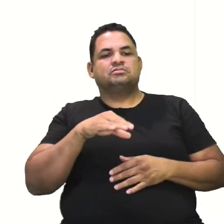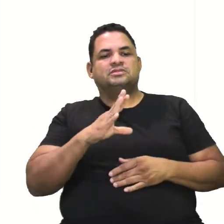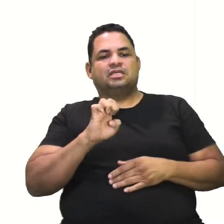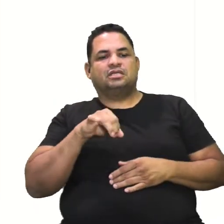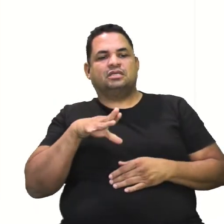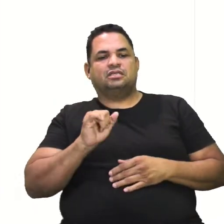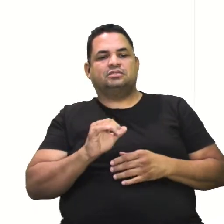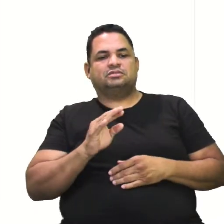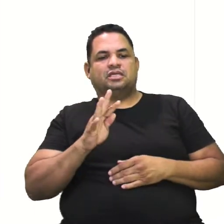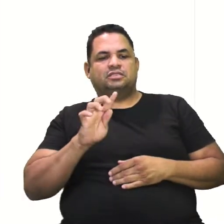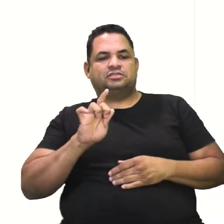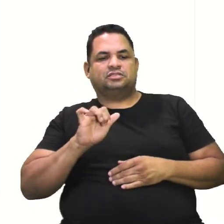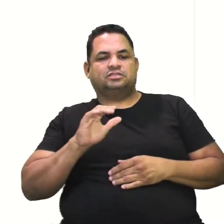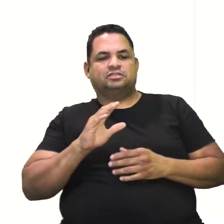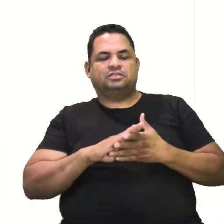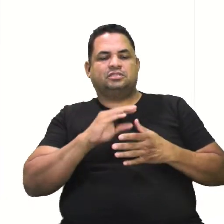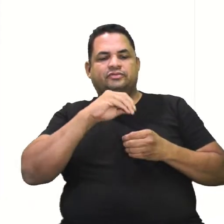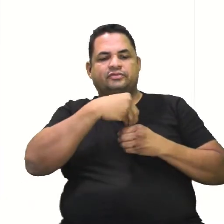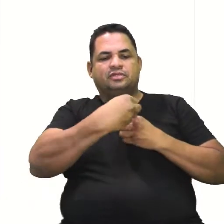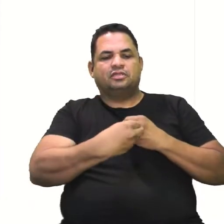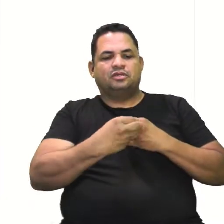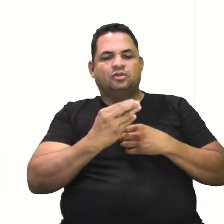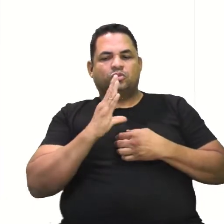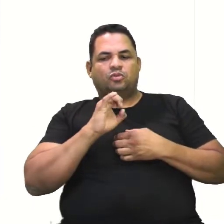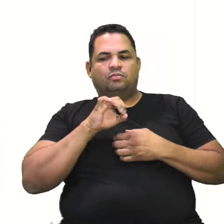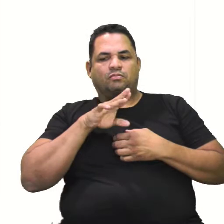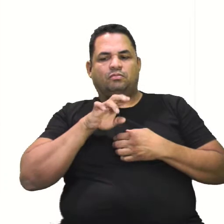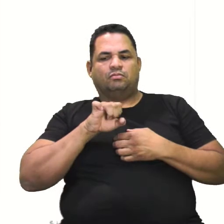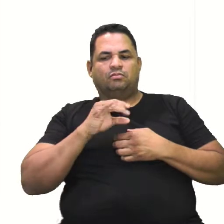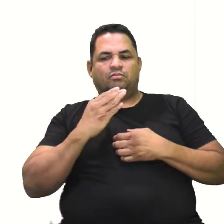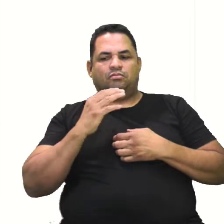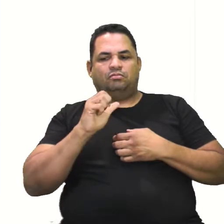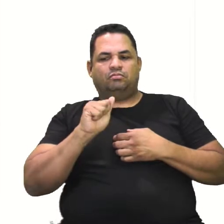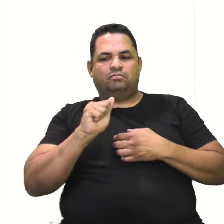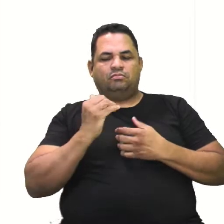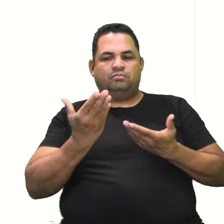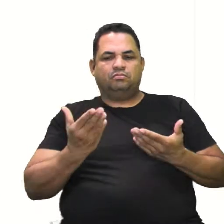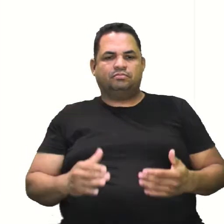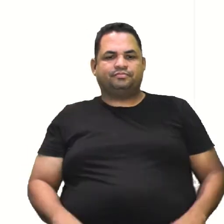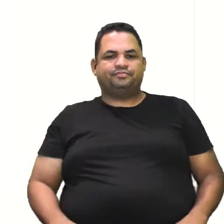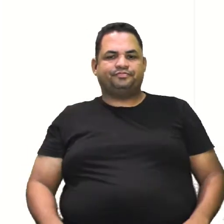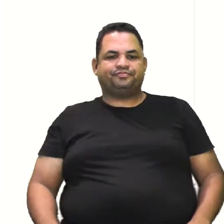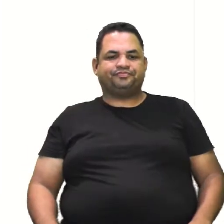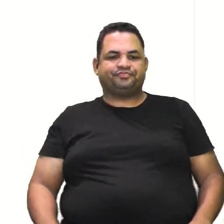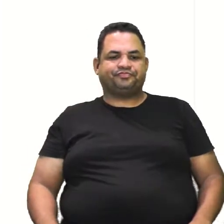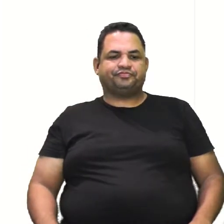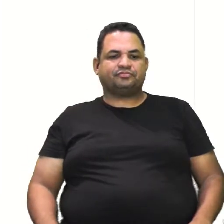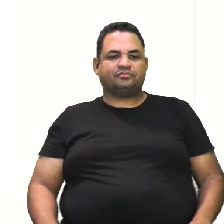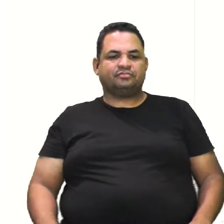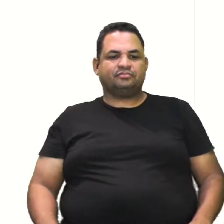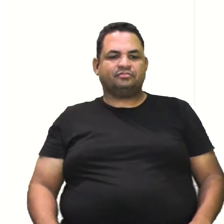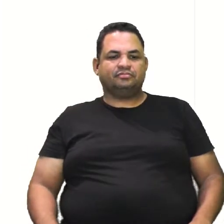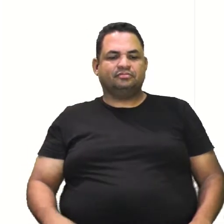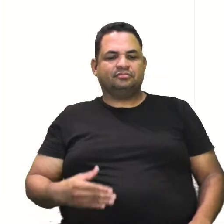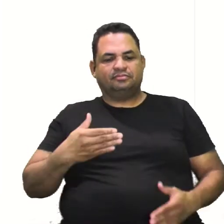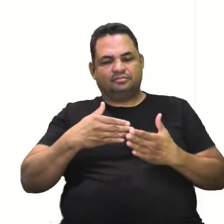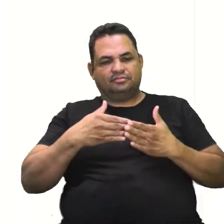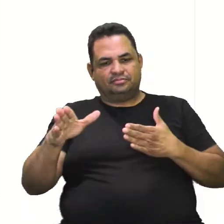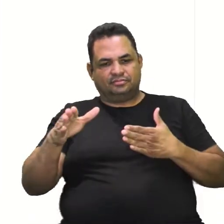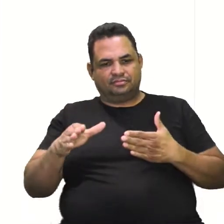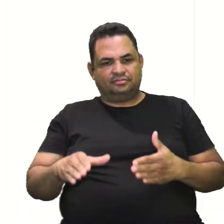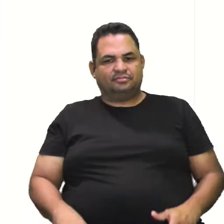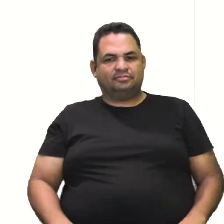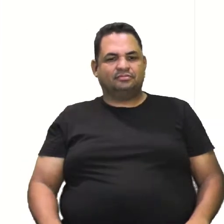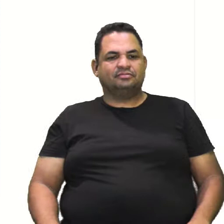é secante, tangente, externa ou concêntrica. Então, já vem, ó,